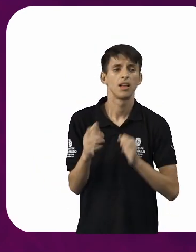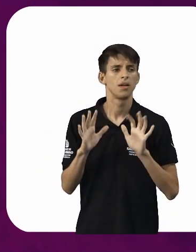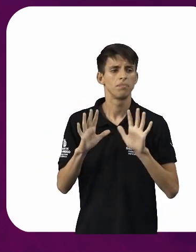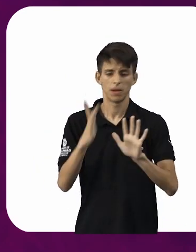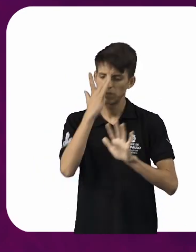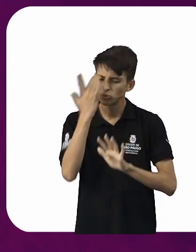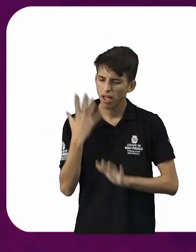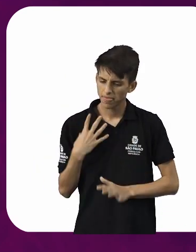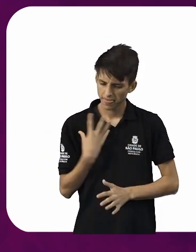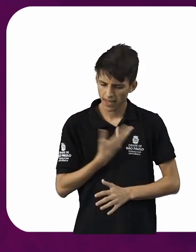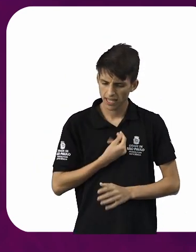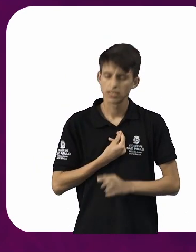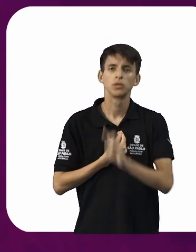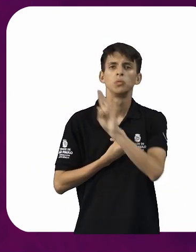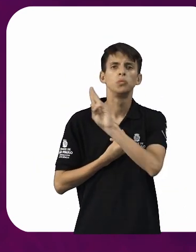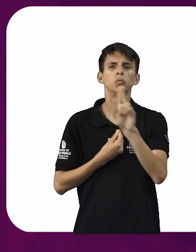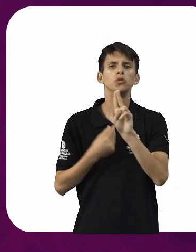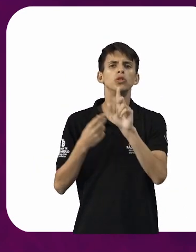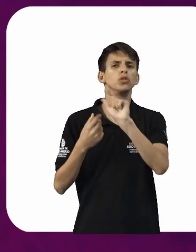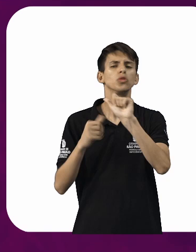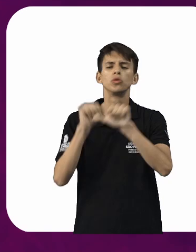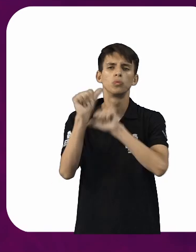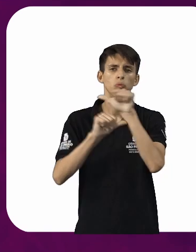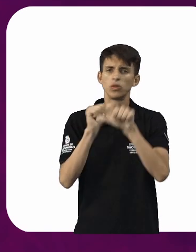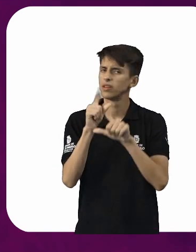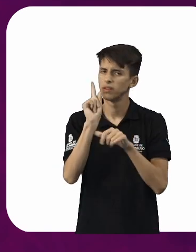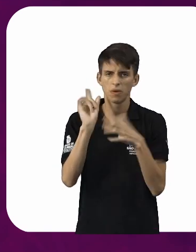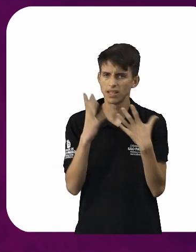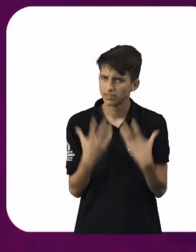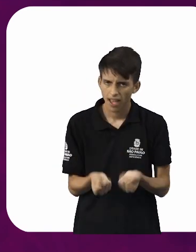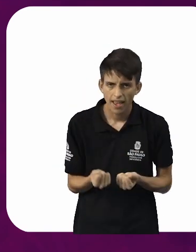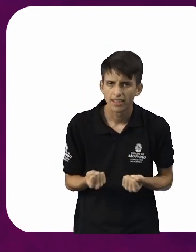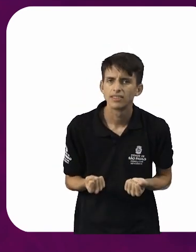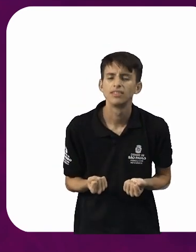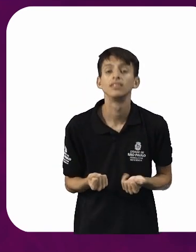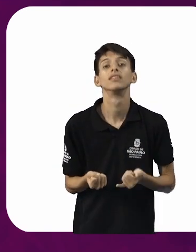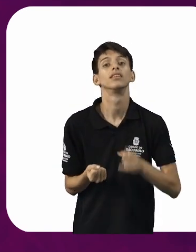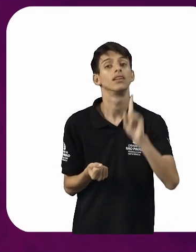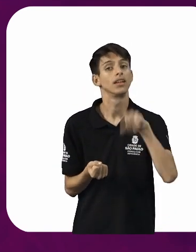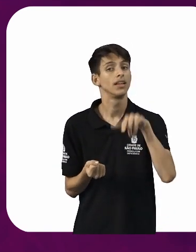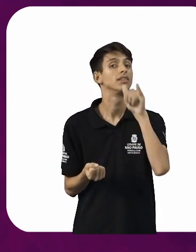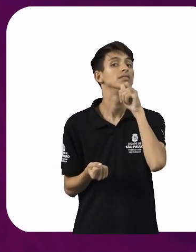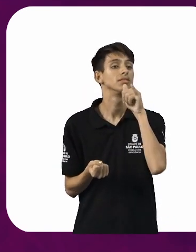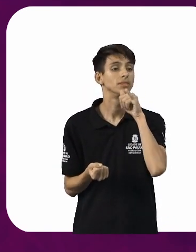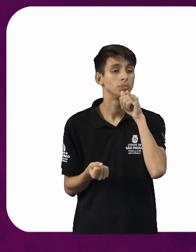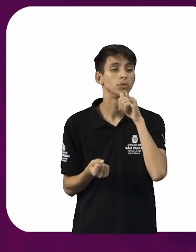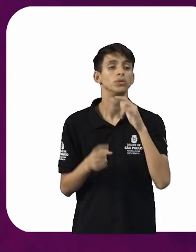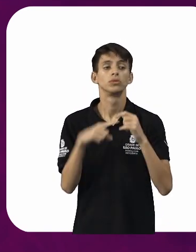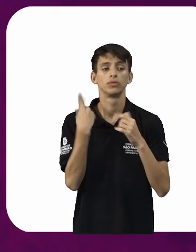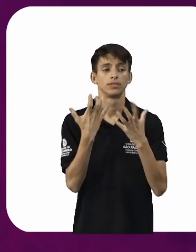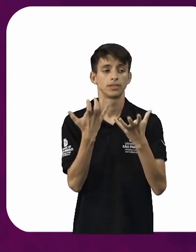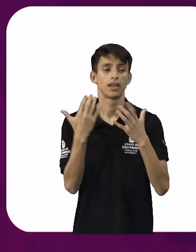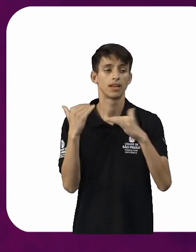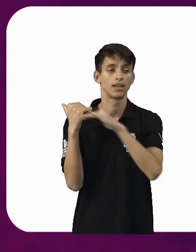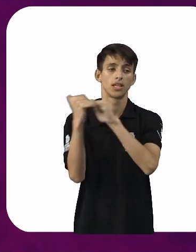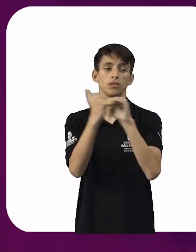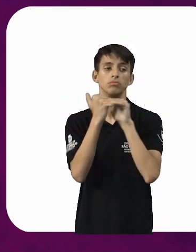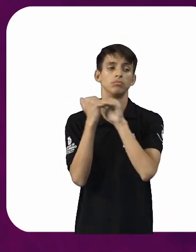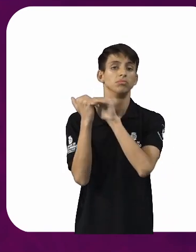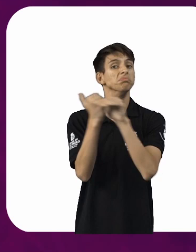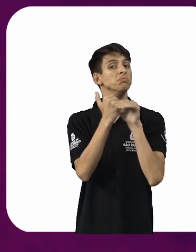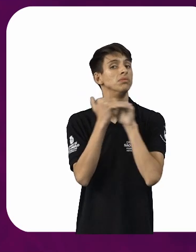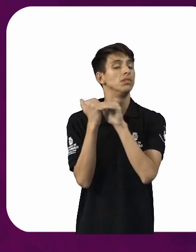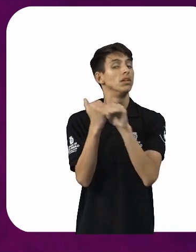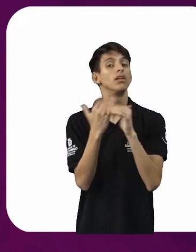pessoa trans, não. Então, são esses alguns exemplos de que a gente quer igualdade.